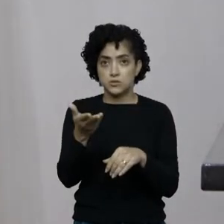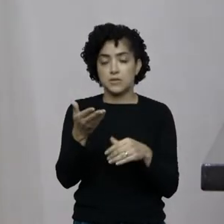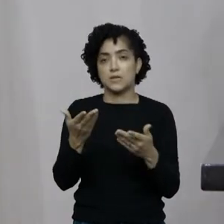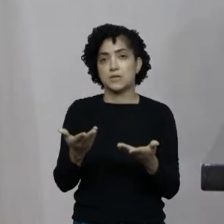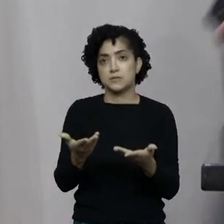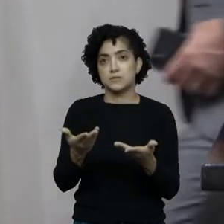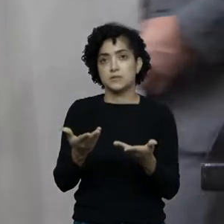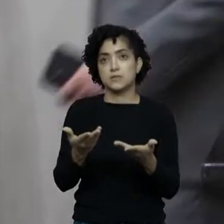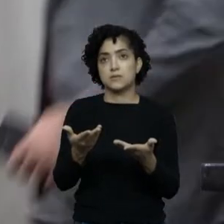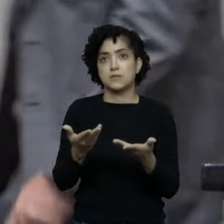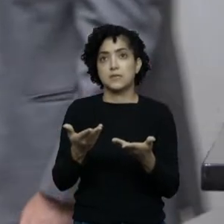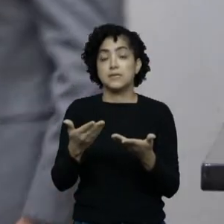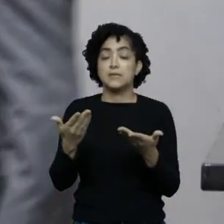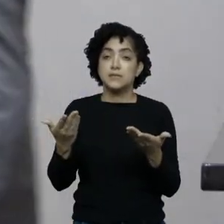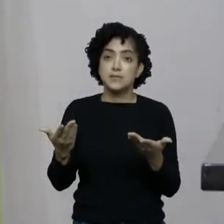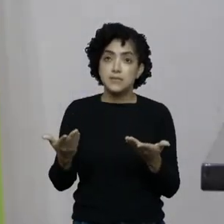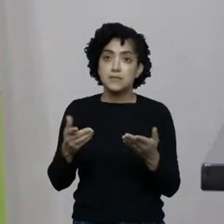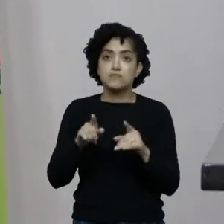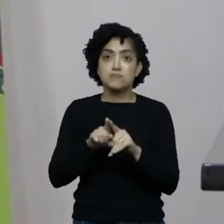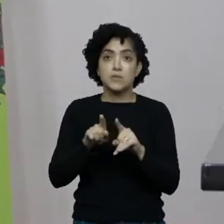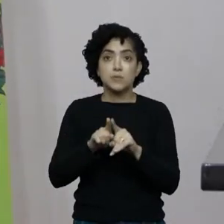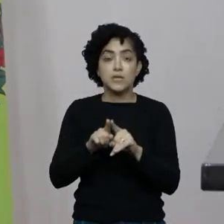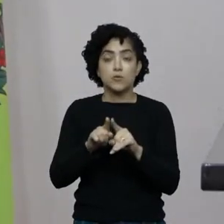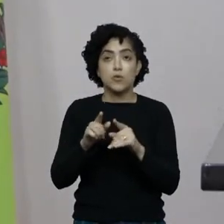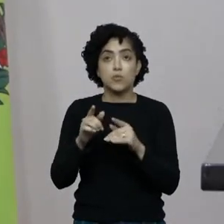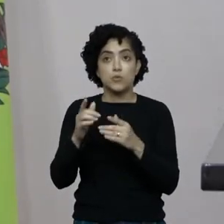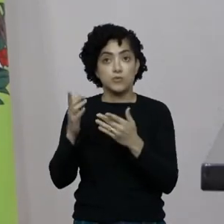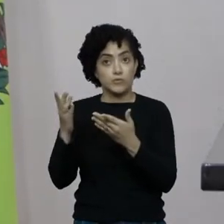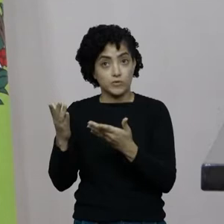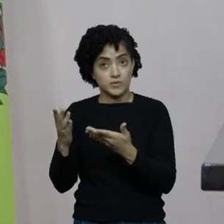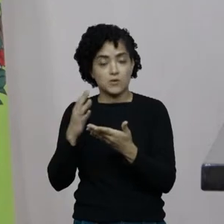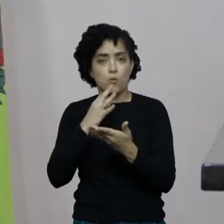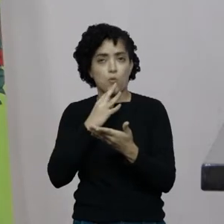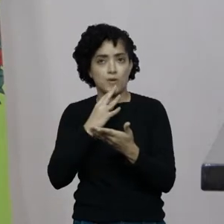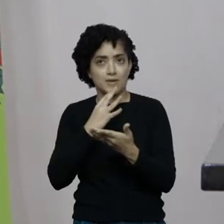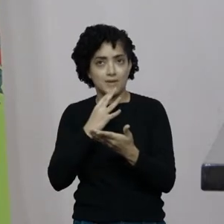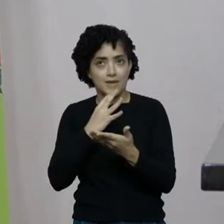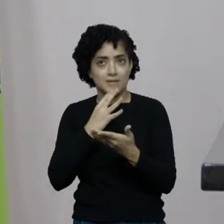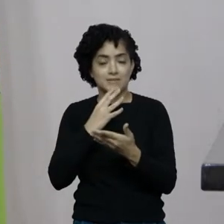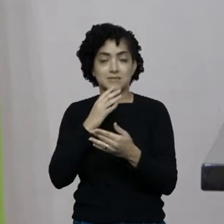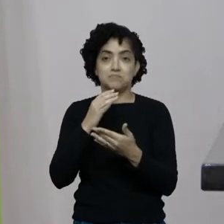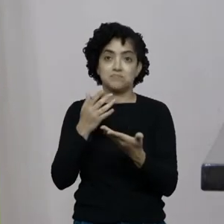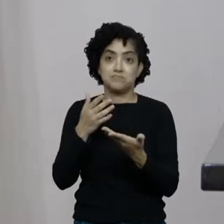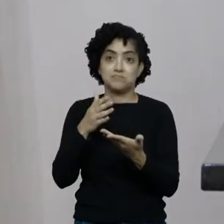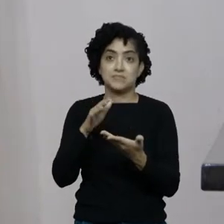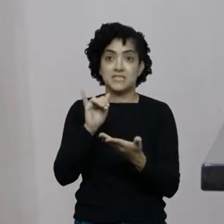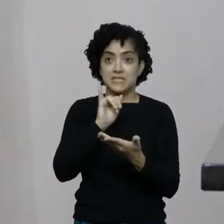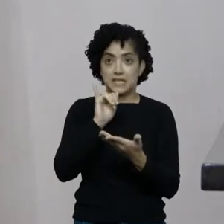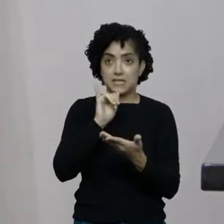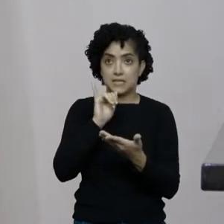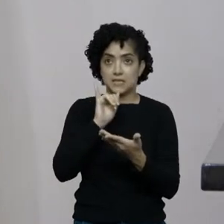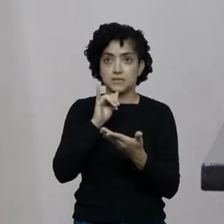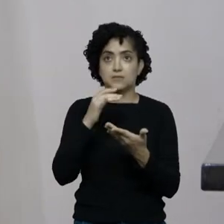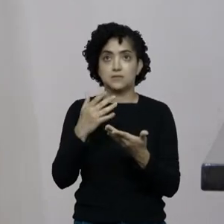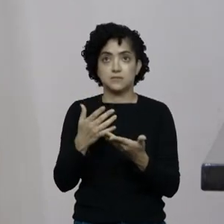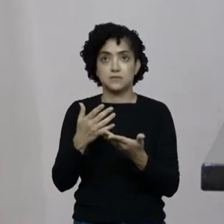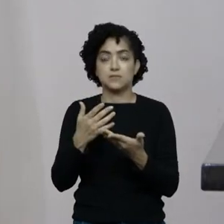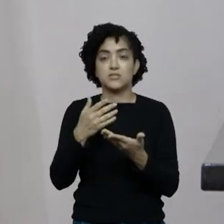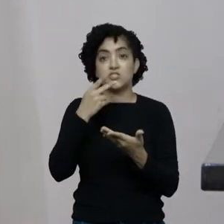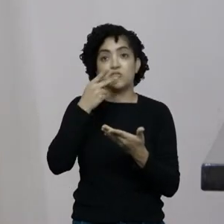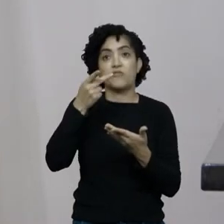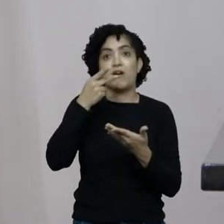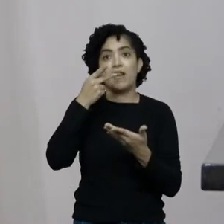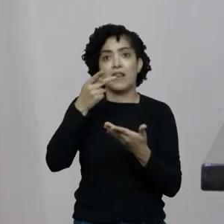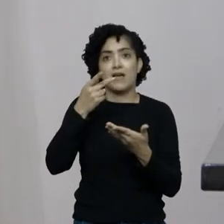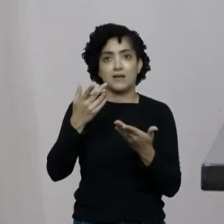Parlamento e como vossa excelência conhece muito de italiano vende parar de